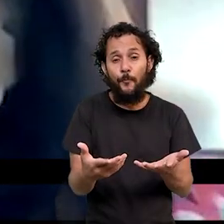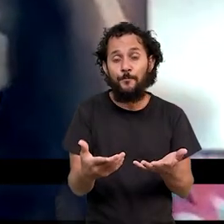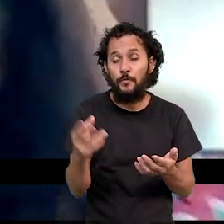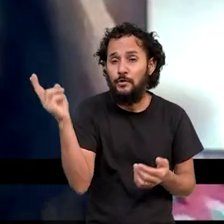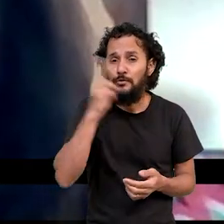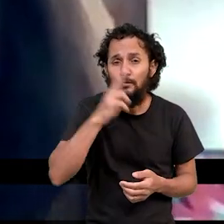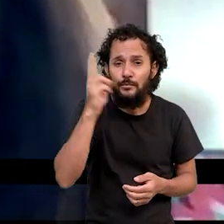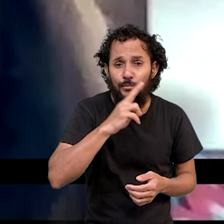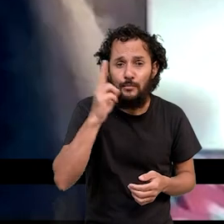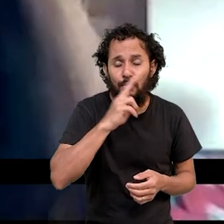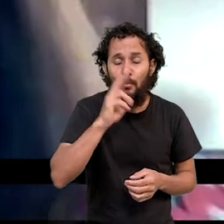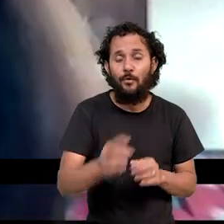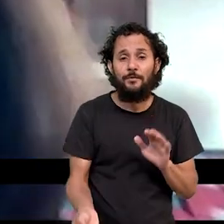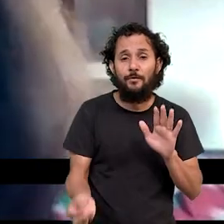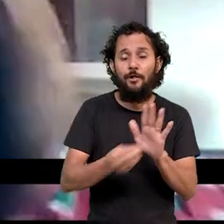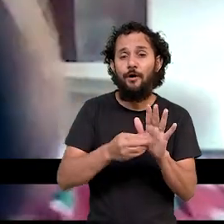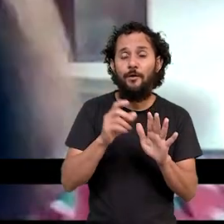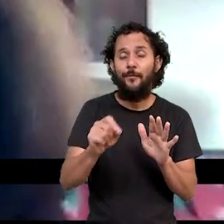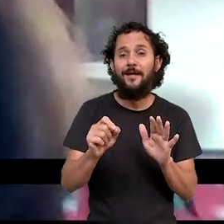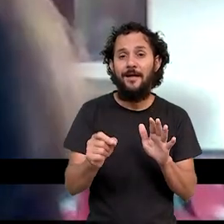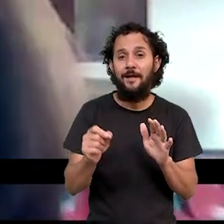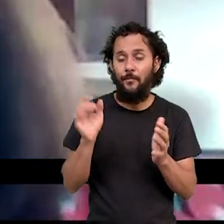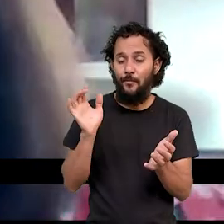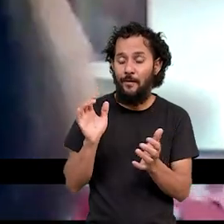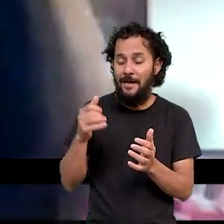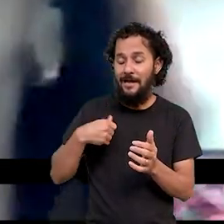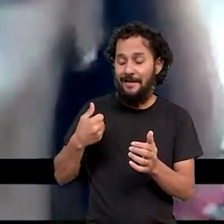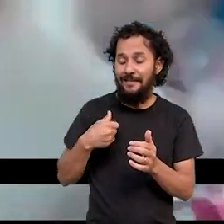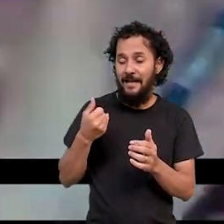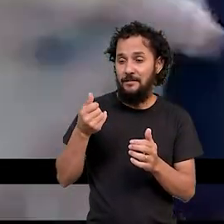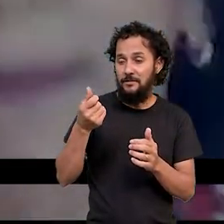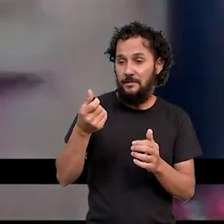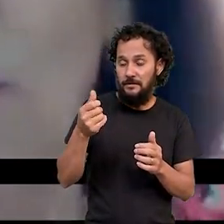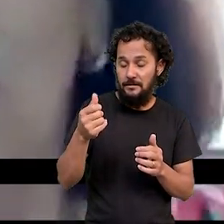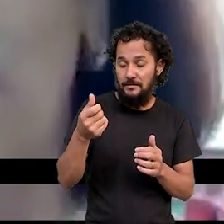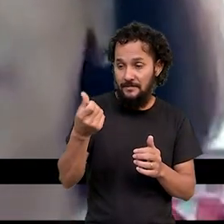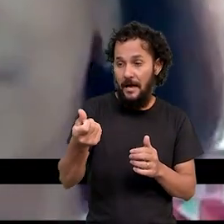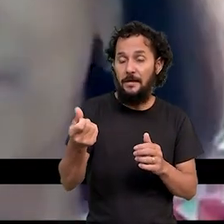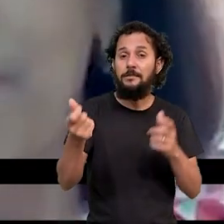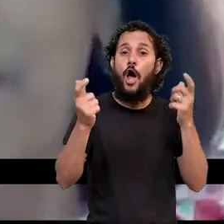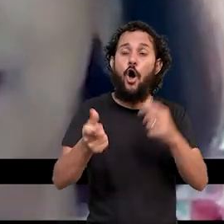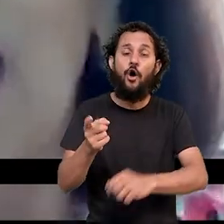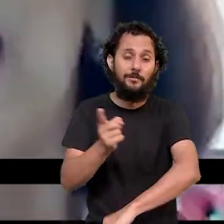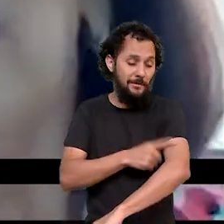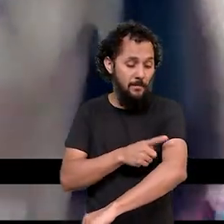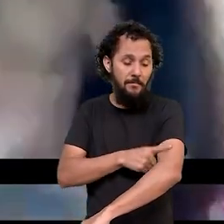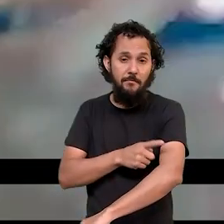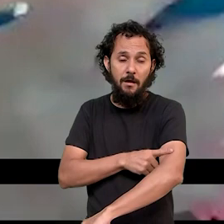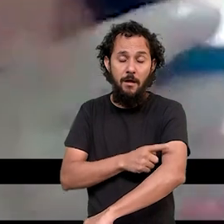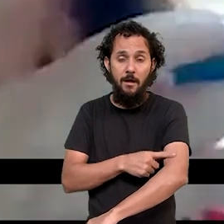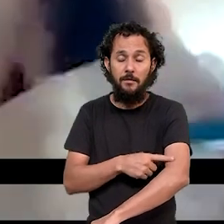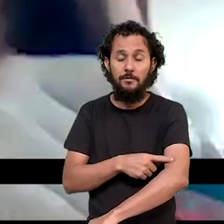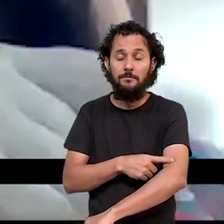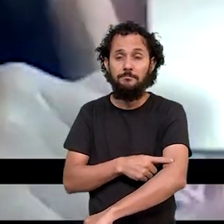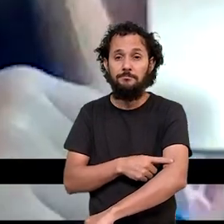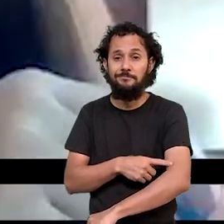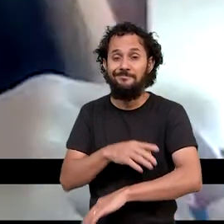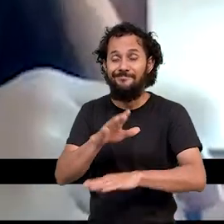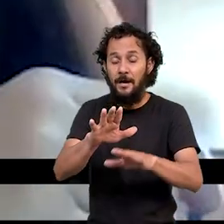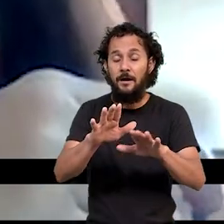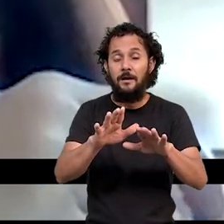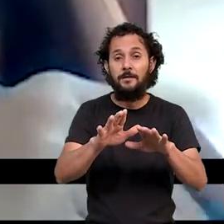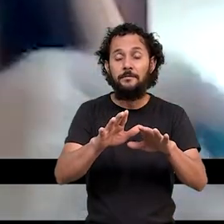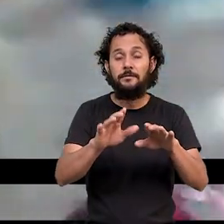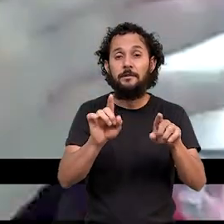essa urgência de se incluir a criança de 6 anos no ensino fundamental. Não bastasse